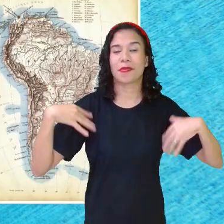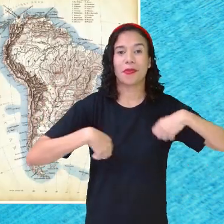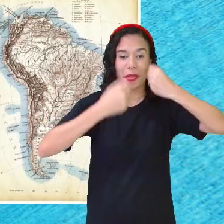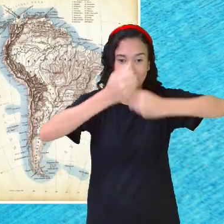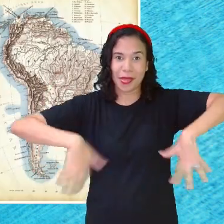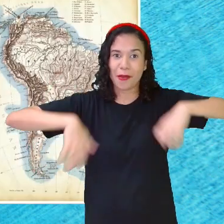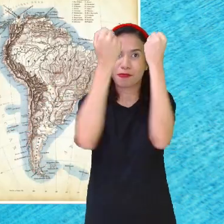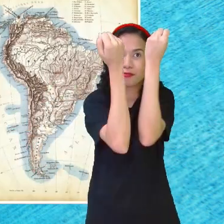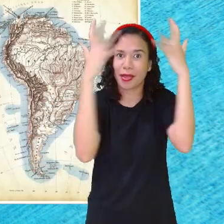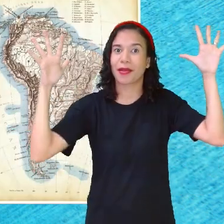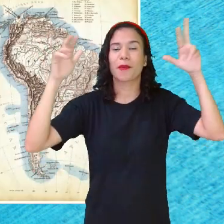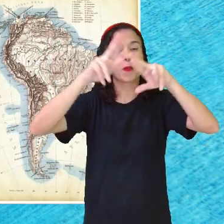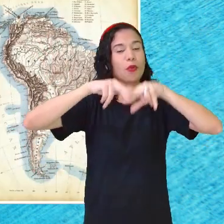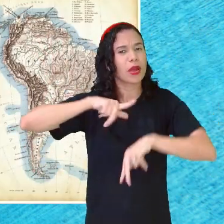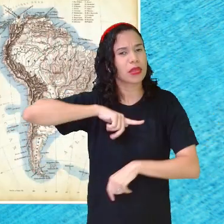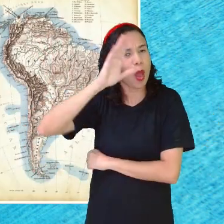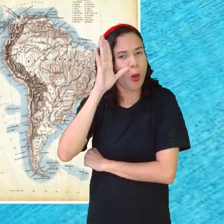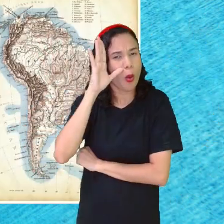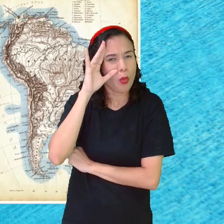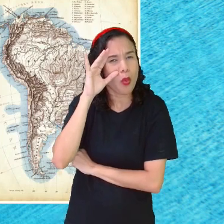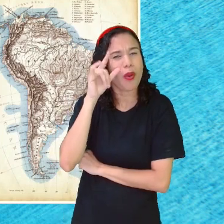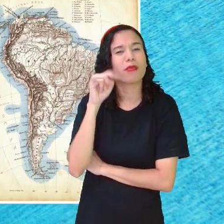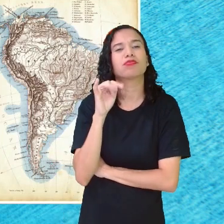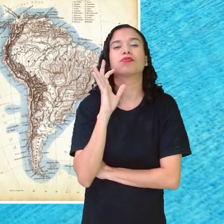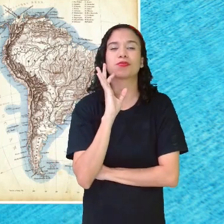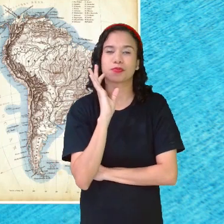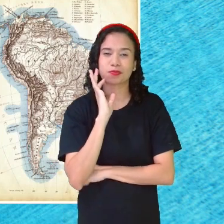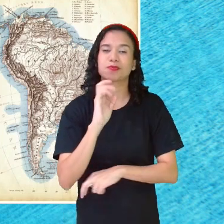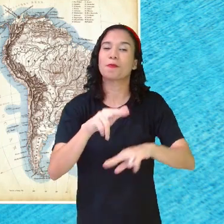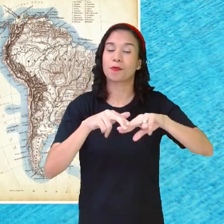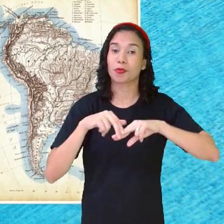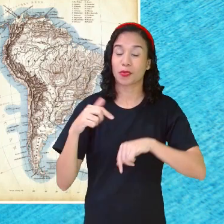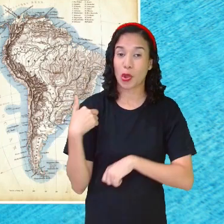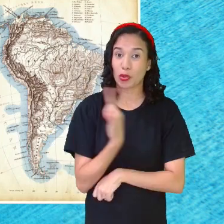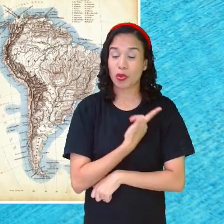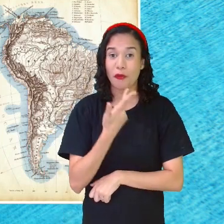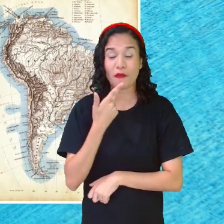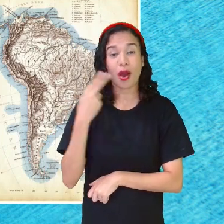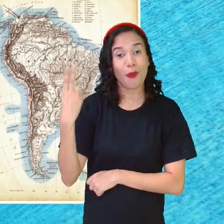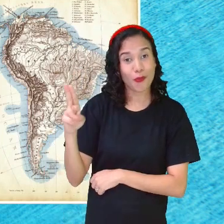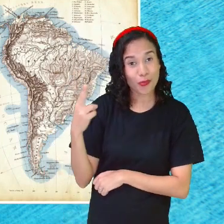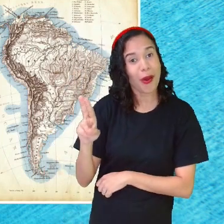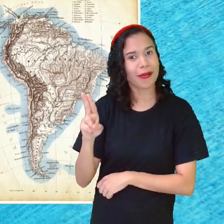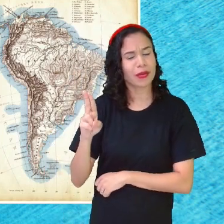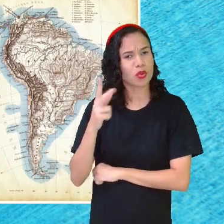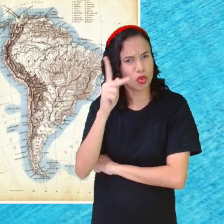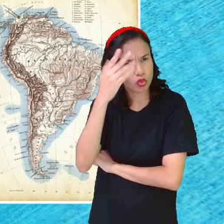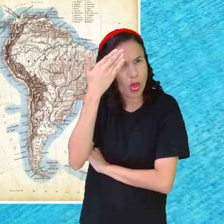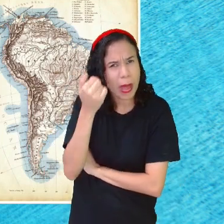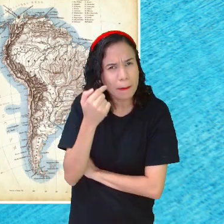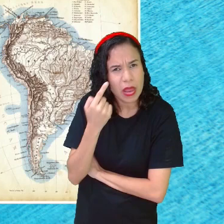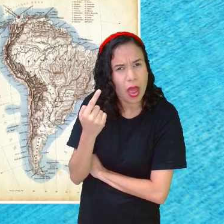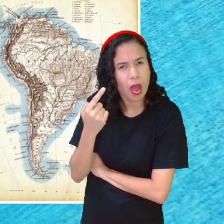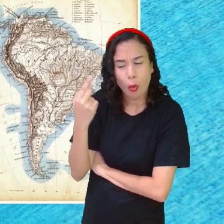Olha, e temos algumas curiosidades bastante interessantes acerca do Uruguai. Você sabia que o